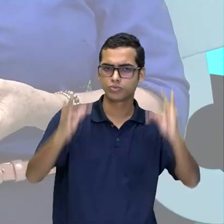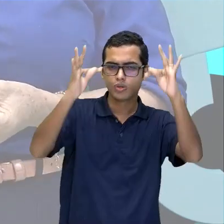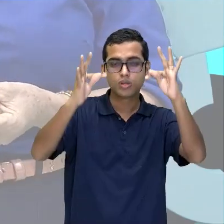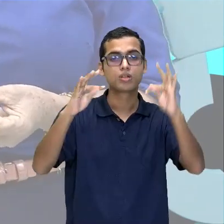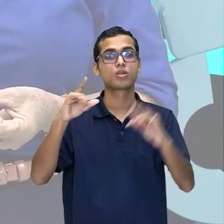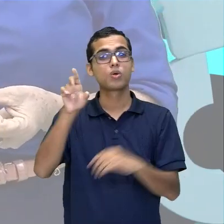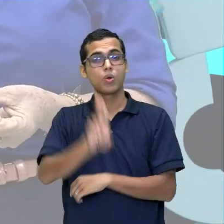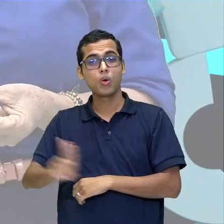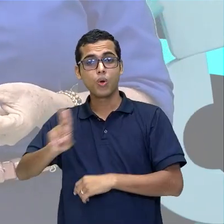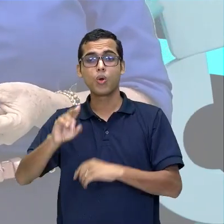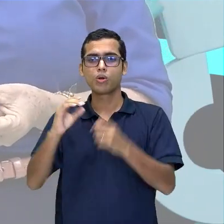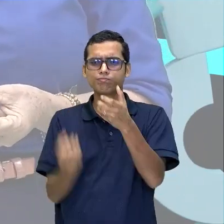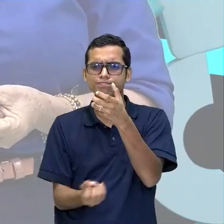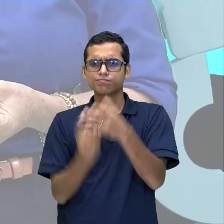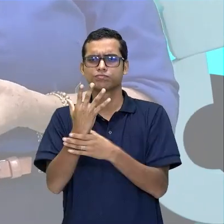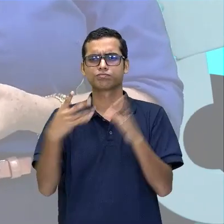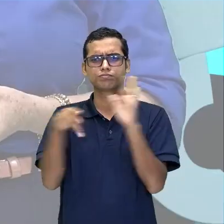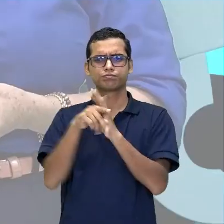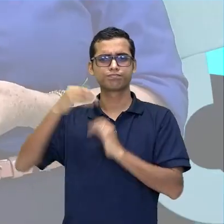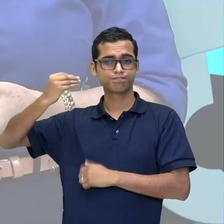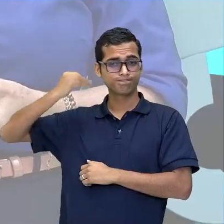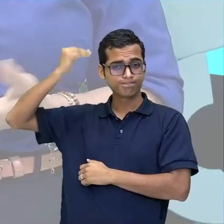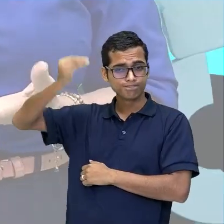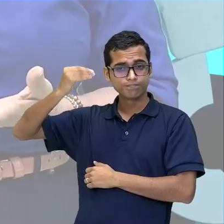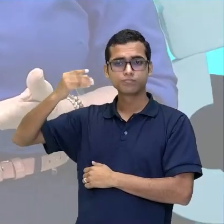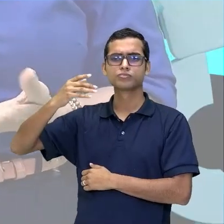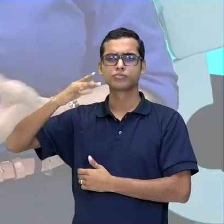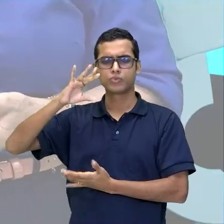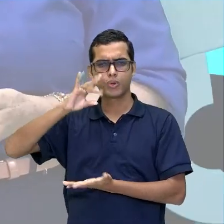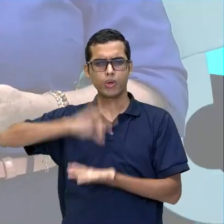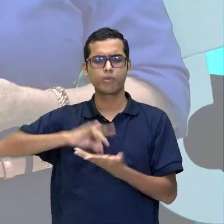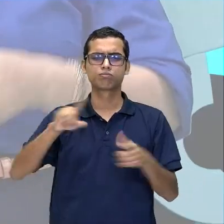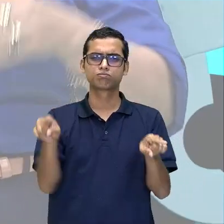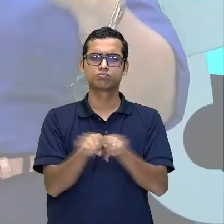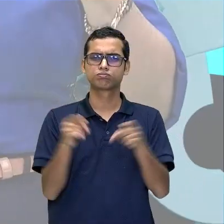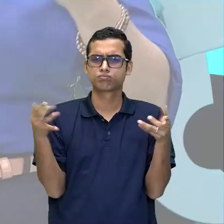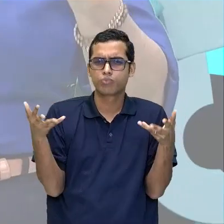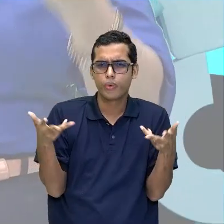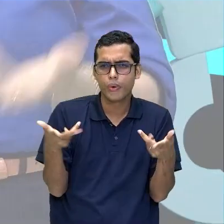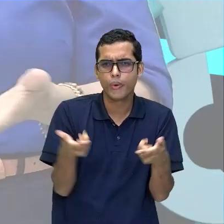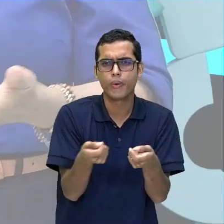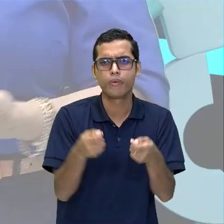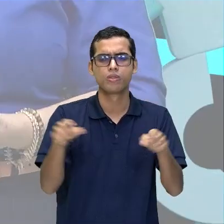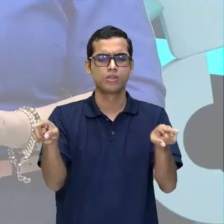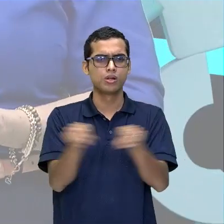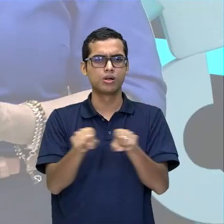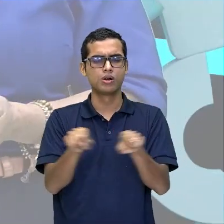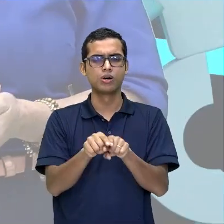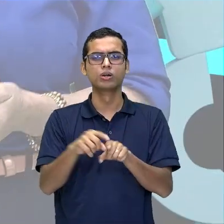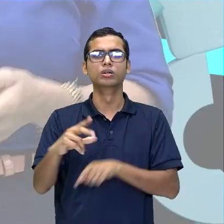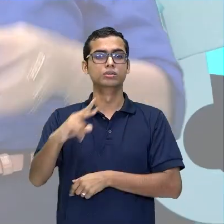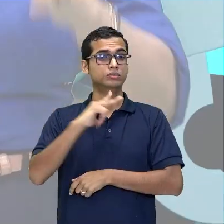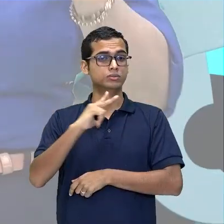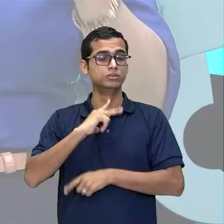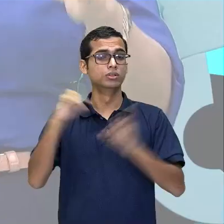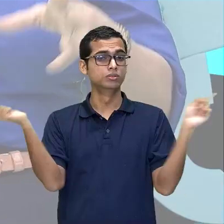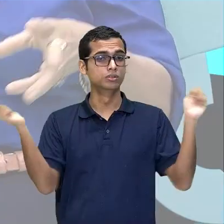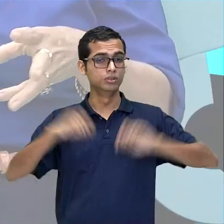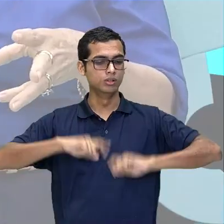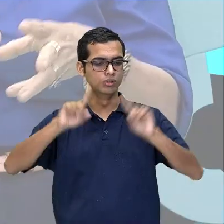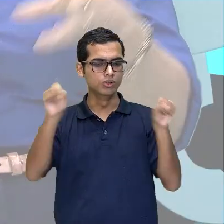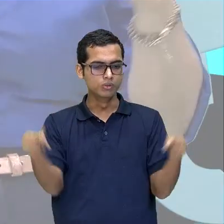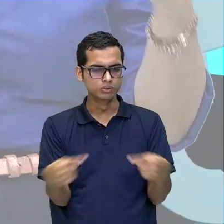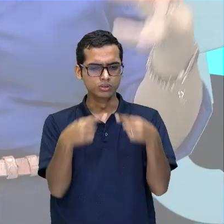uma experiência de usuário muito mais rica e personalizada. Em relação